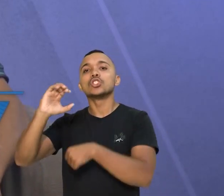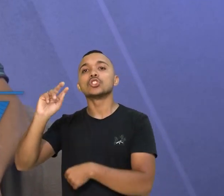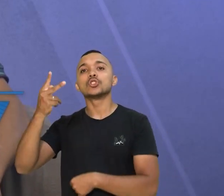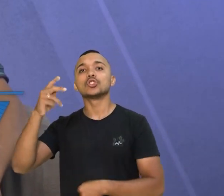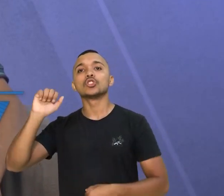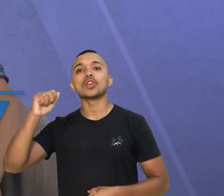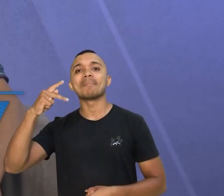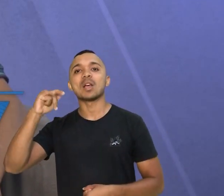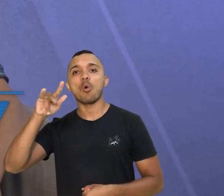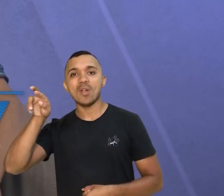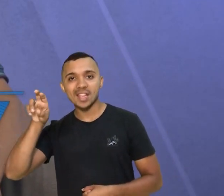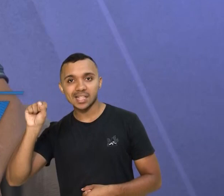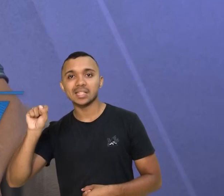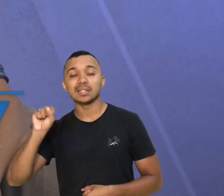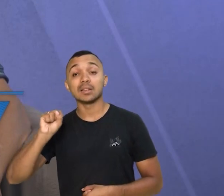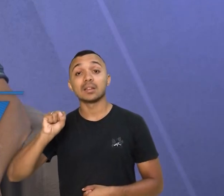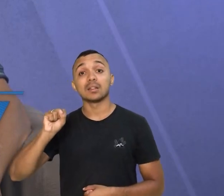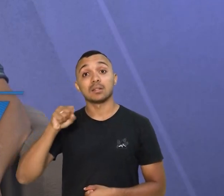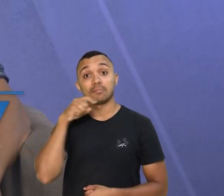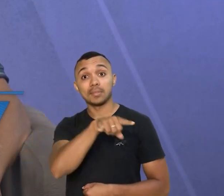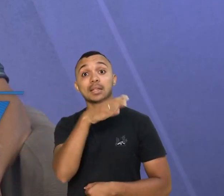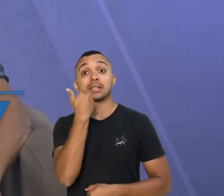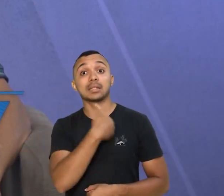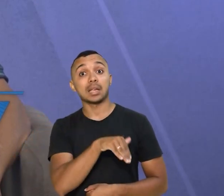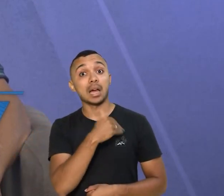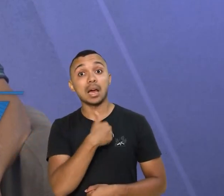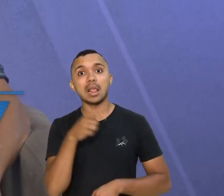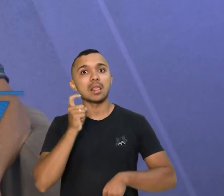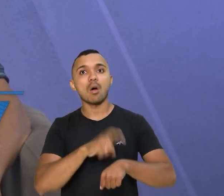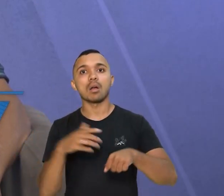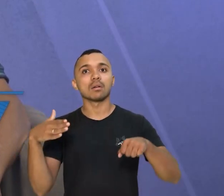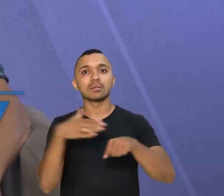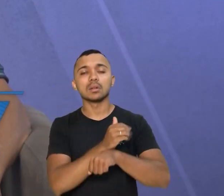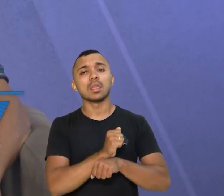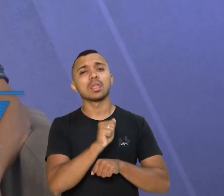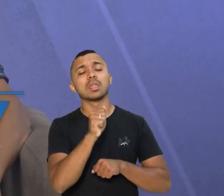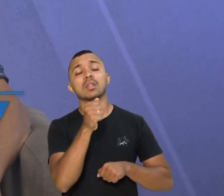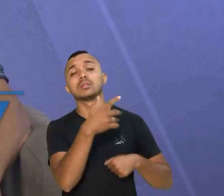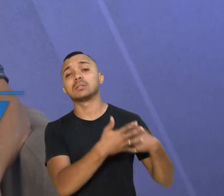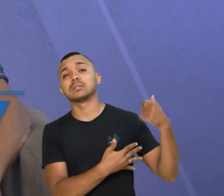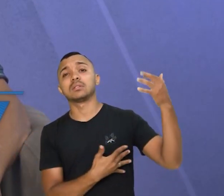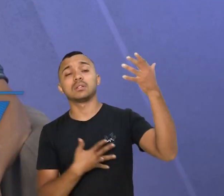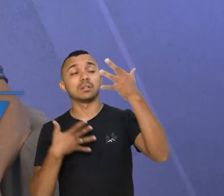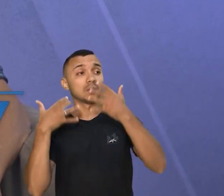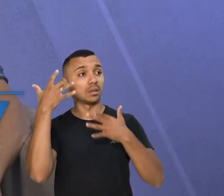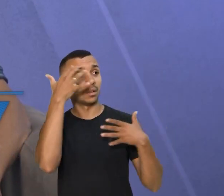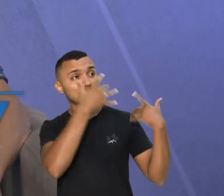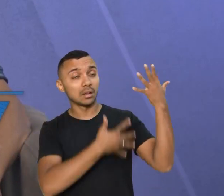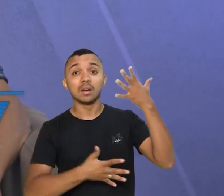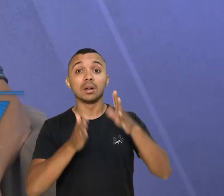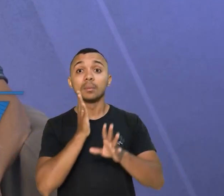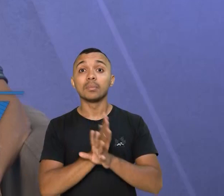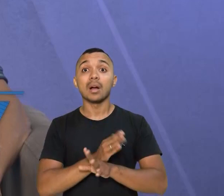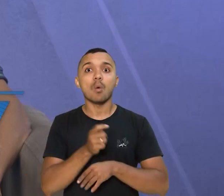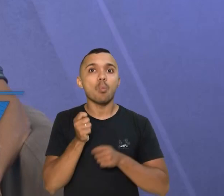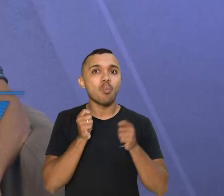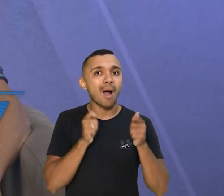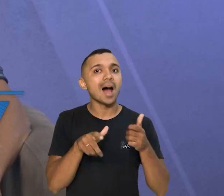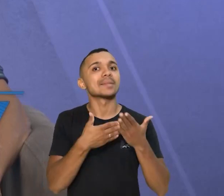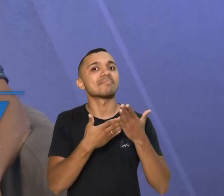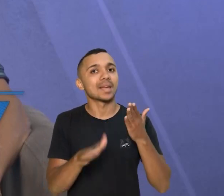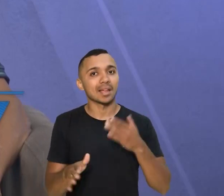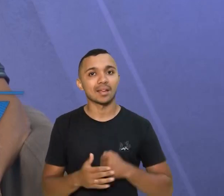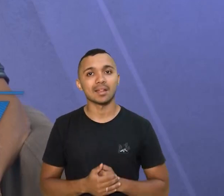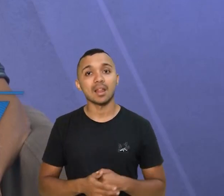o Ceará entrou pilhado. Pilhado por quê? Porque a derrota foi muito contundente no jogo